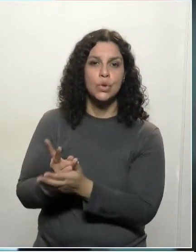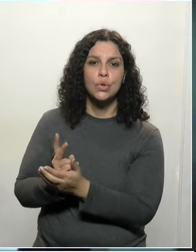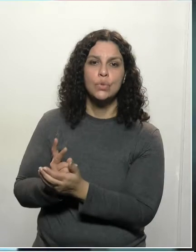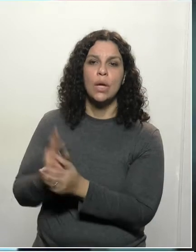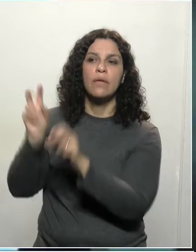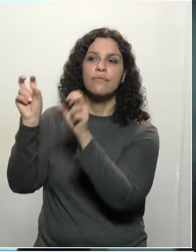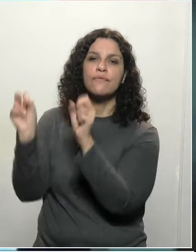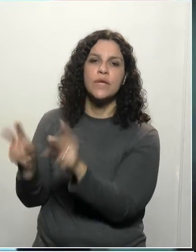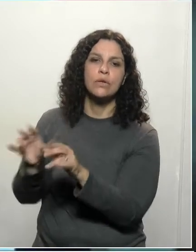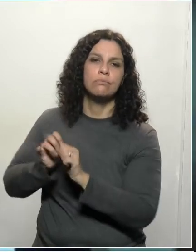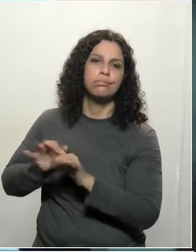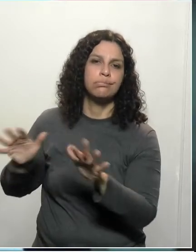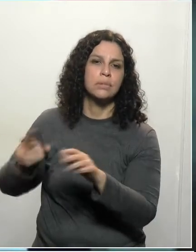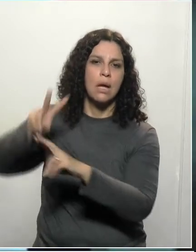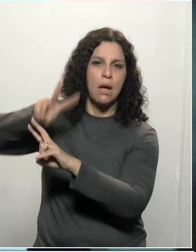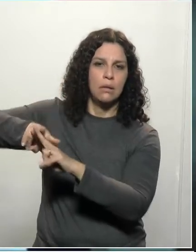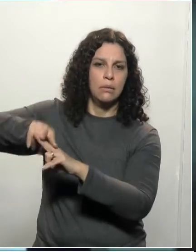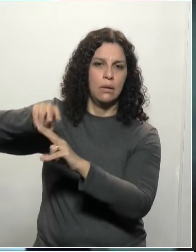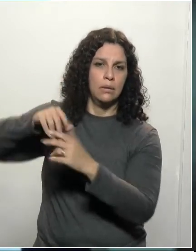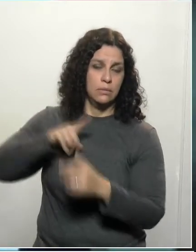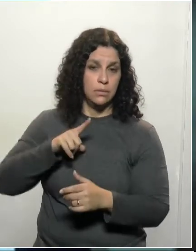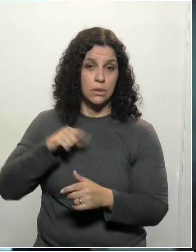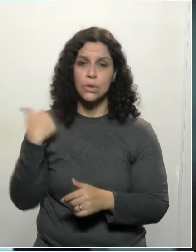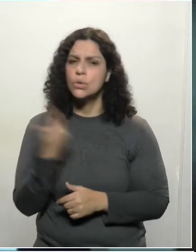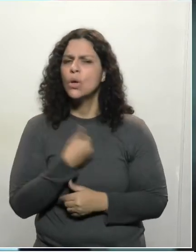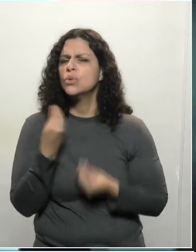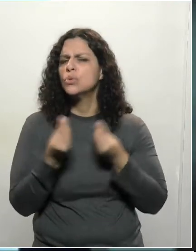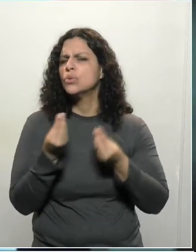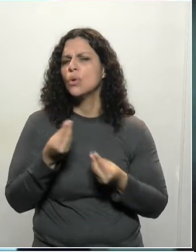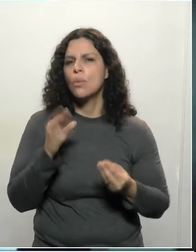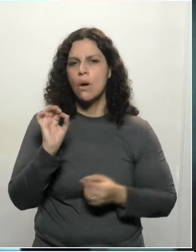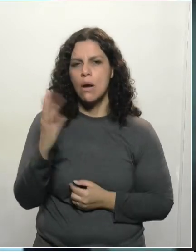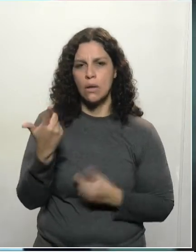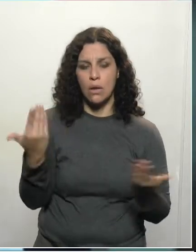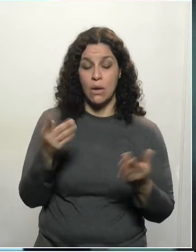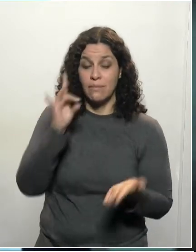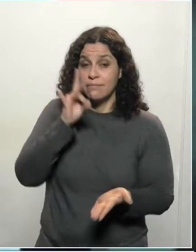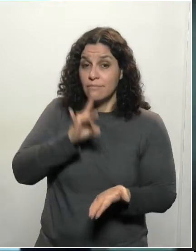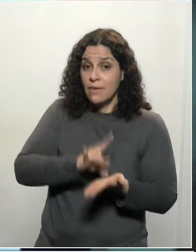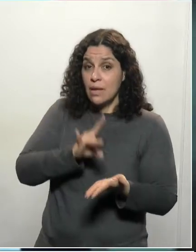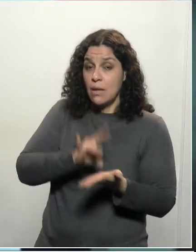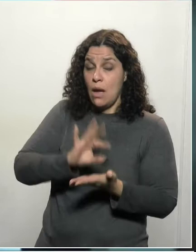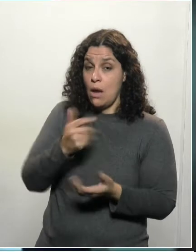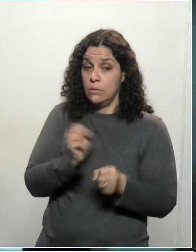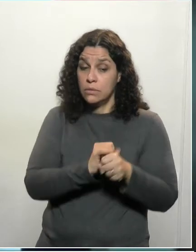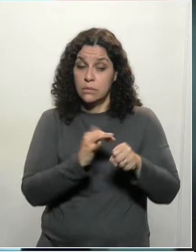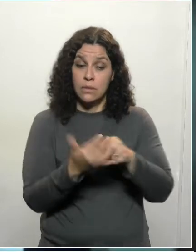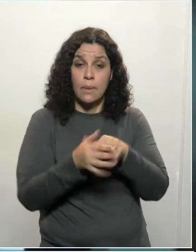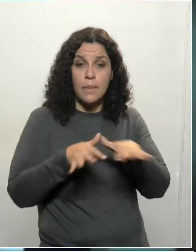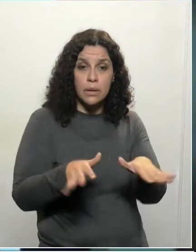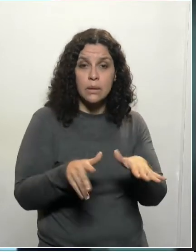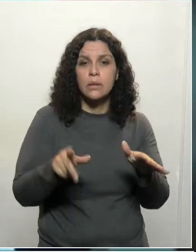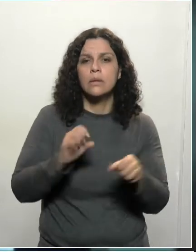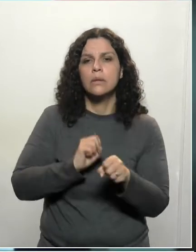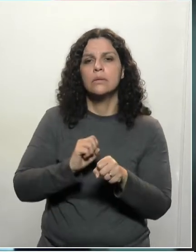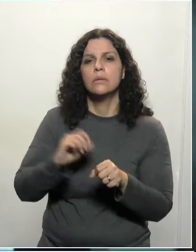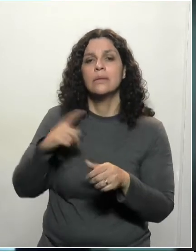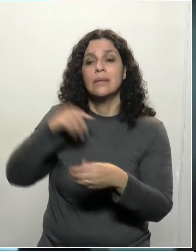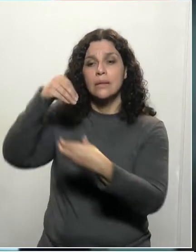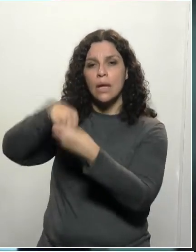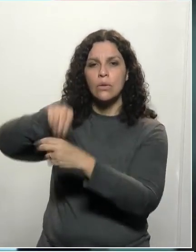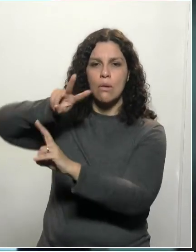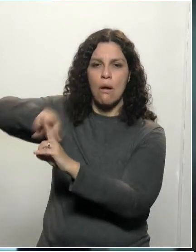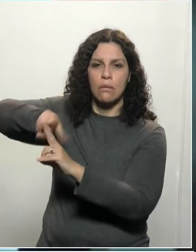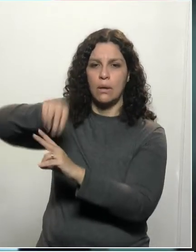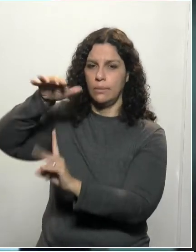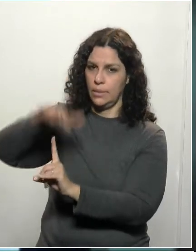dentro das cadeias. E nós não estamos sabendo, de fato, qual é a real situação da pandemia da Covid-19 nos